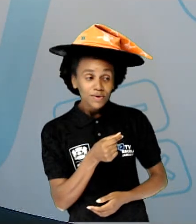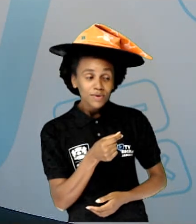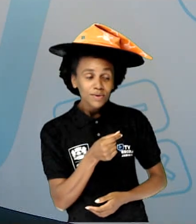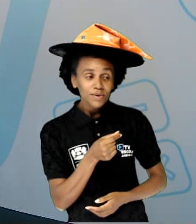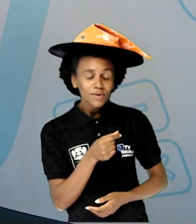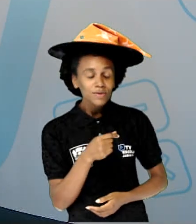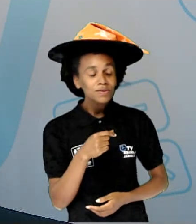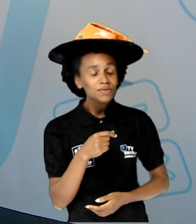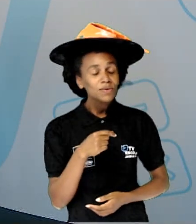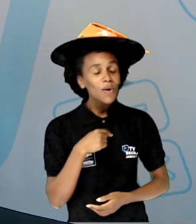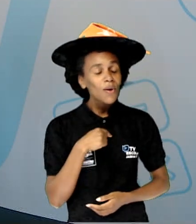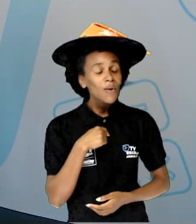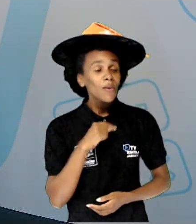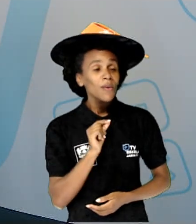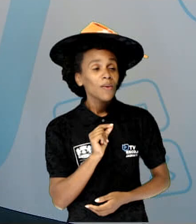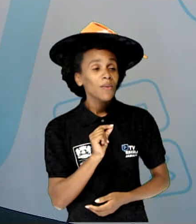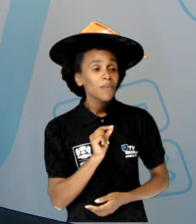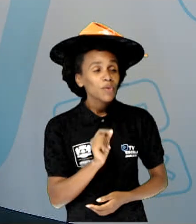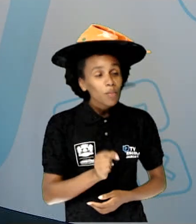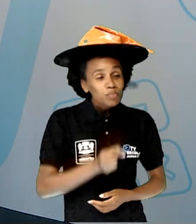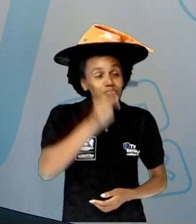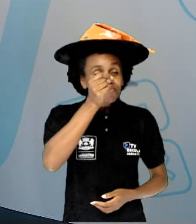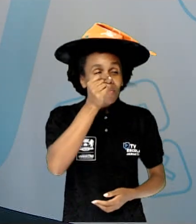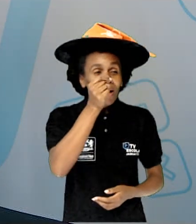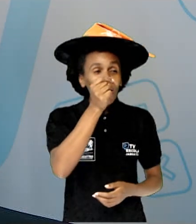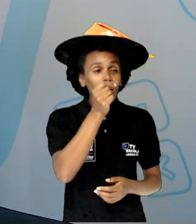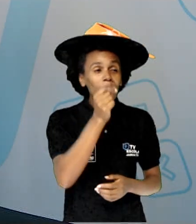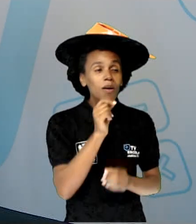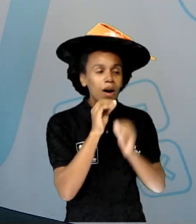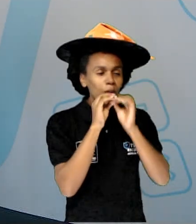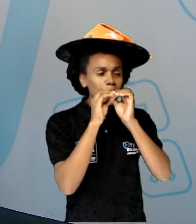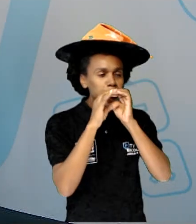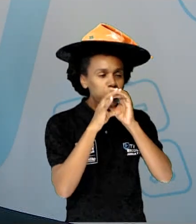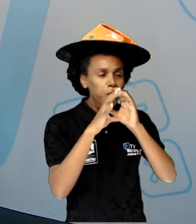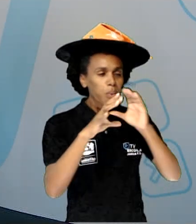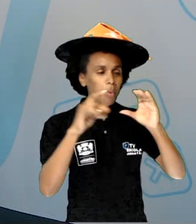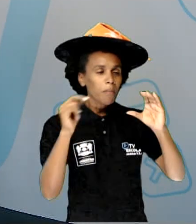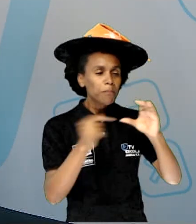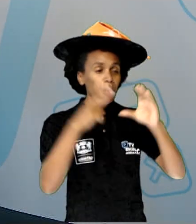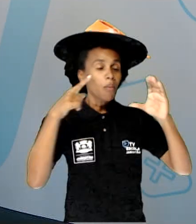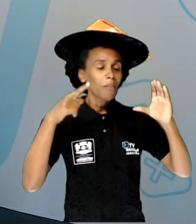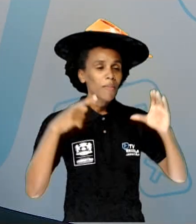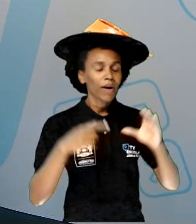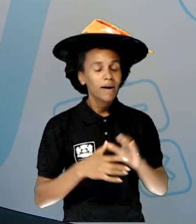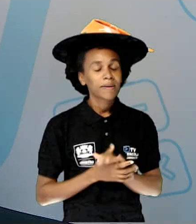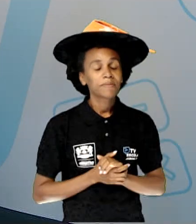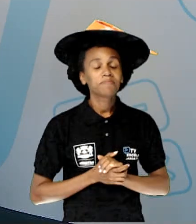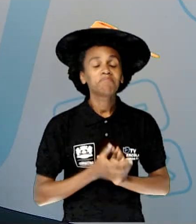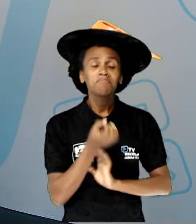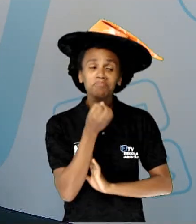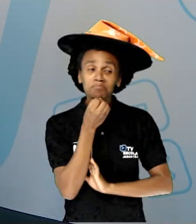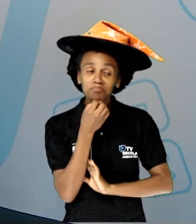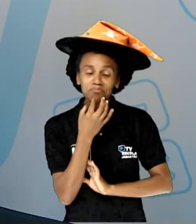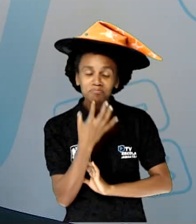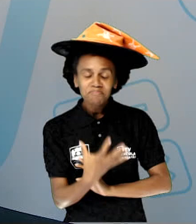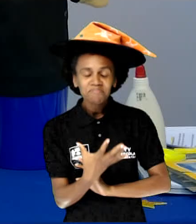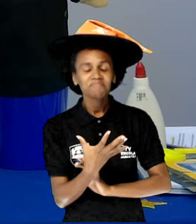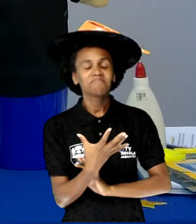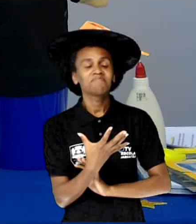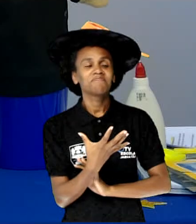infantil para furar um bom ainda bem que estava num lugar